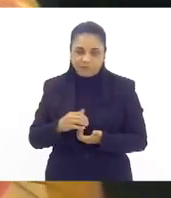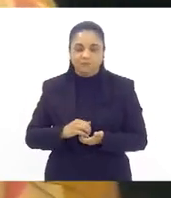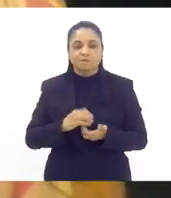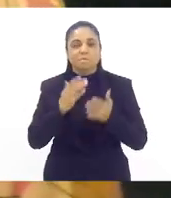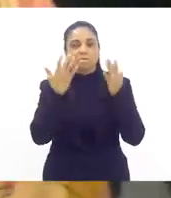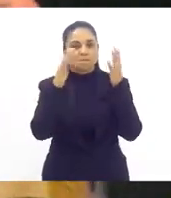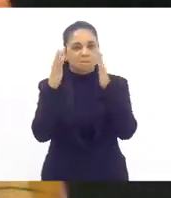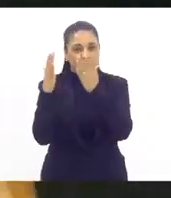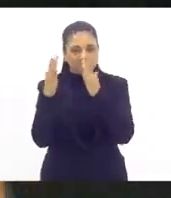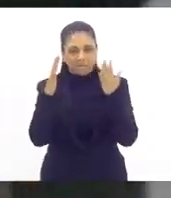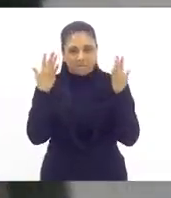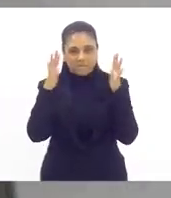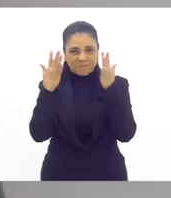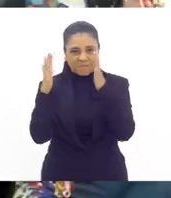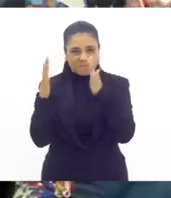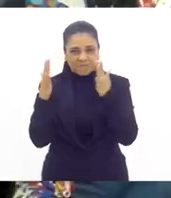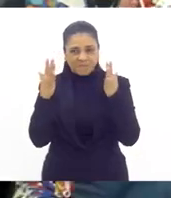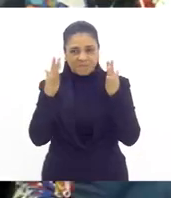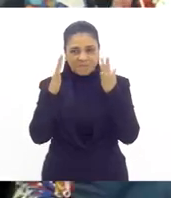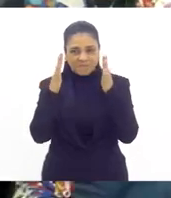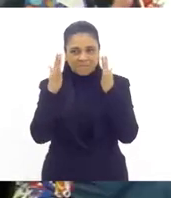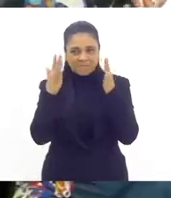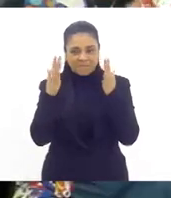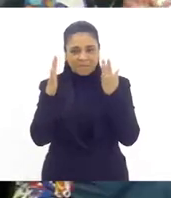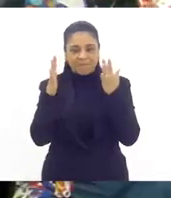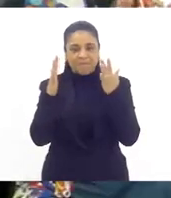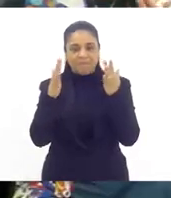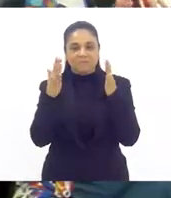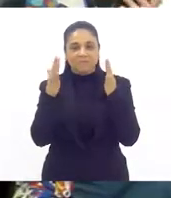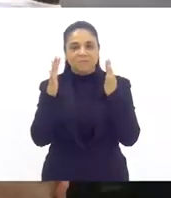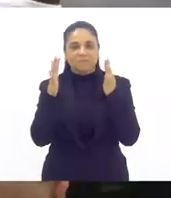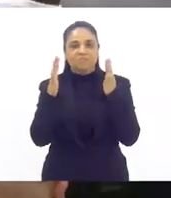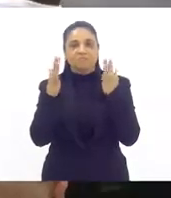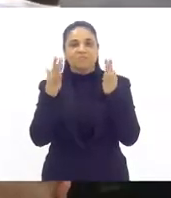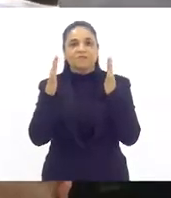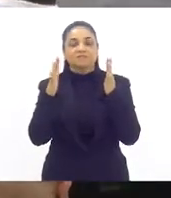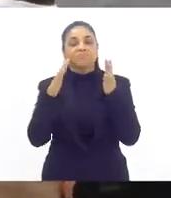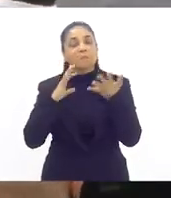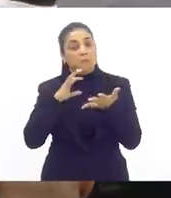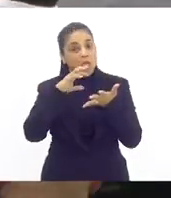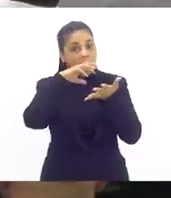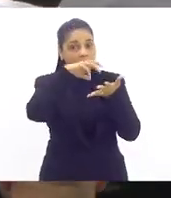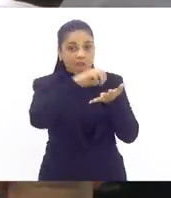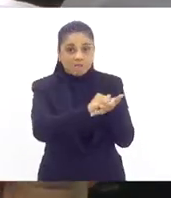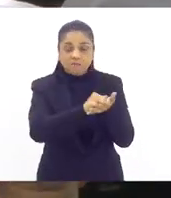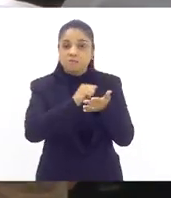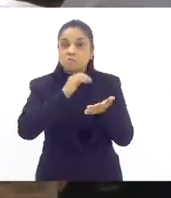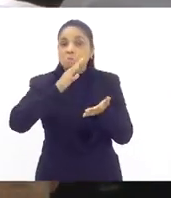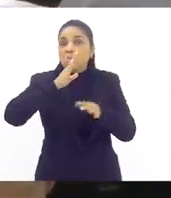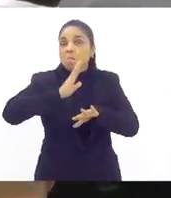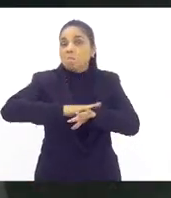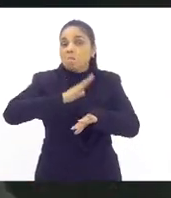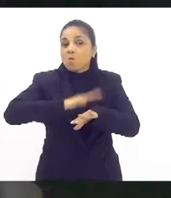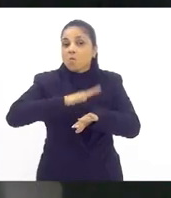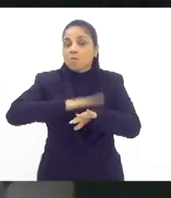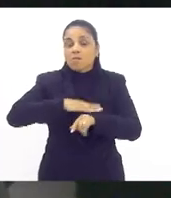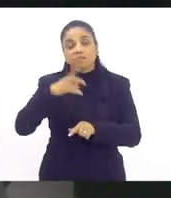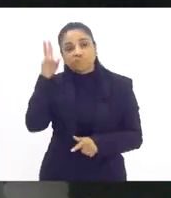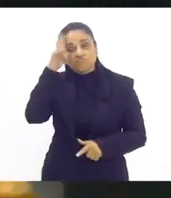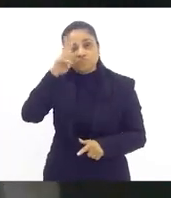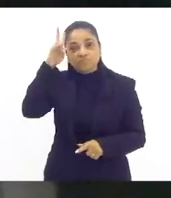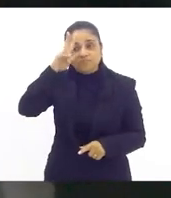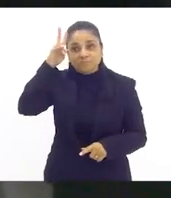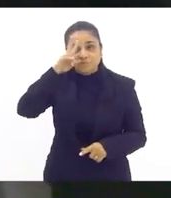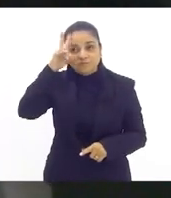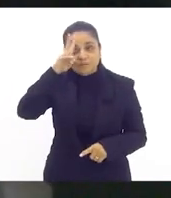posto posto isso né para que a gente também registra o momento histórico né